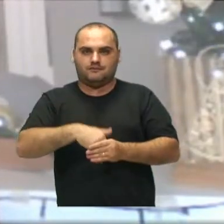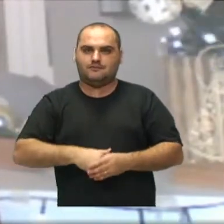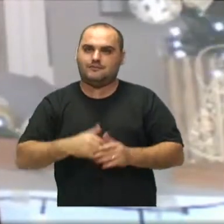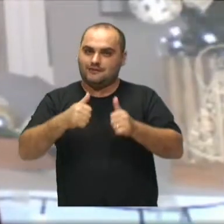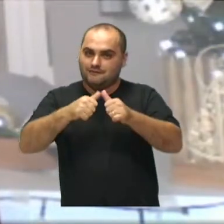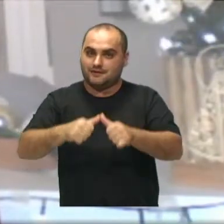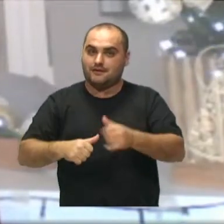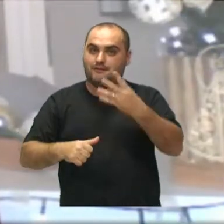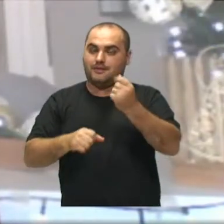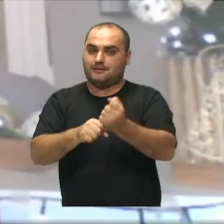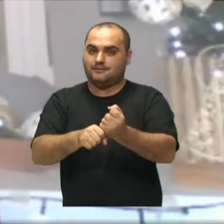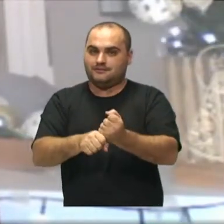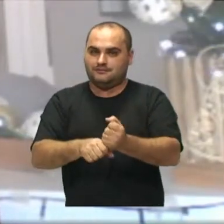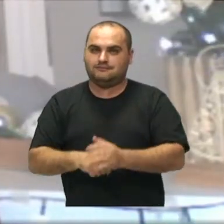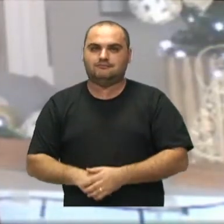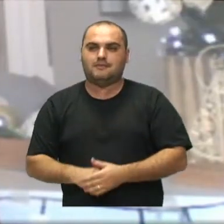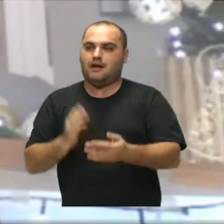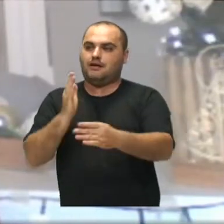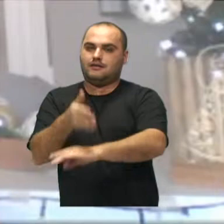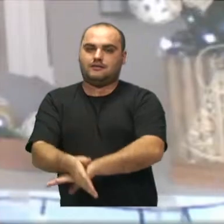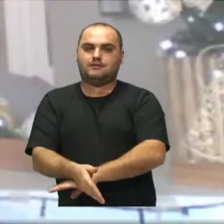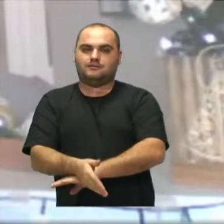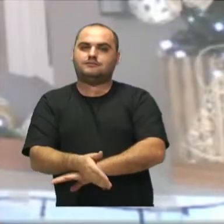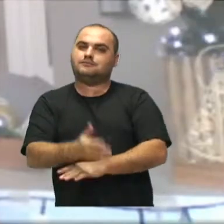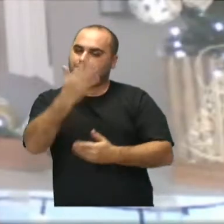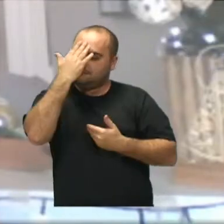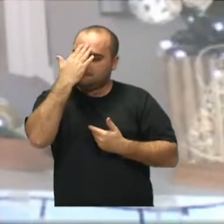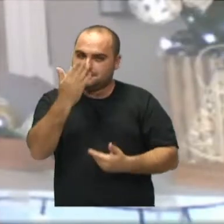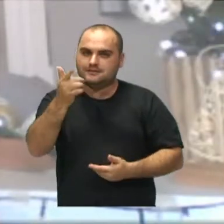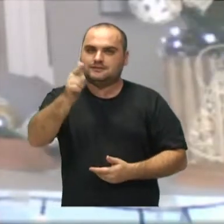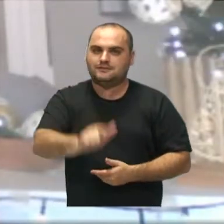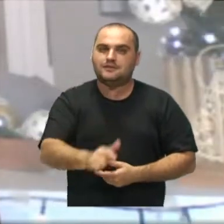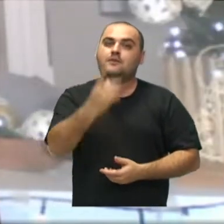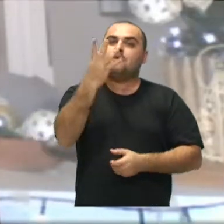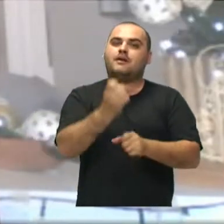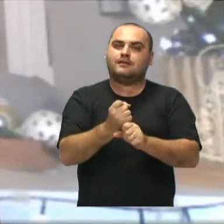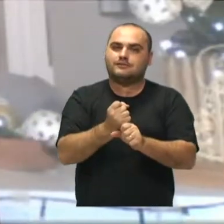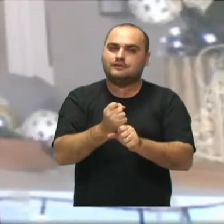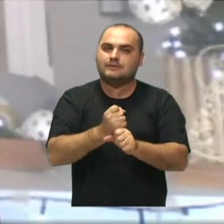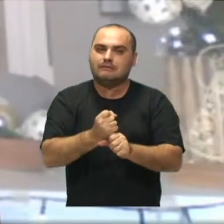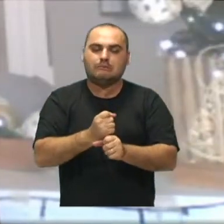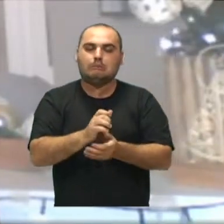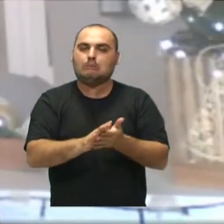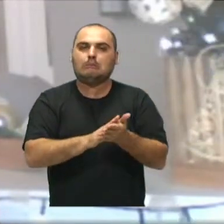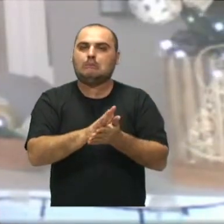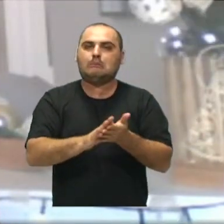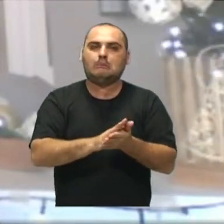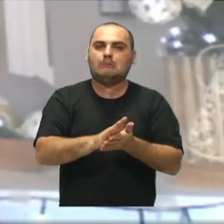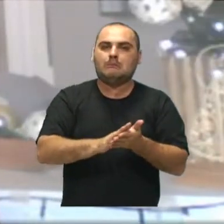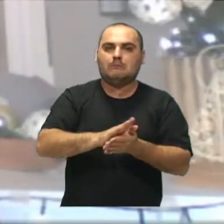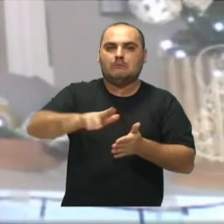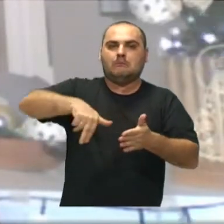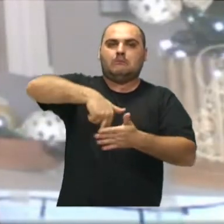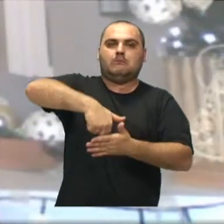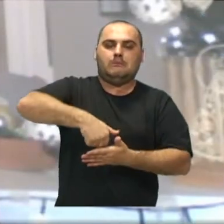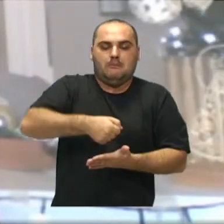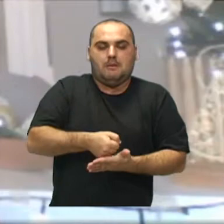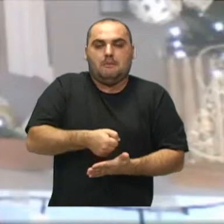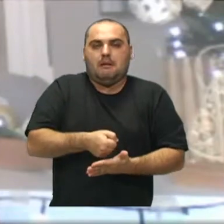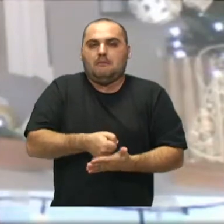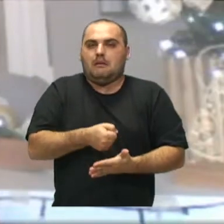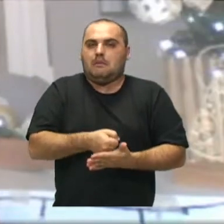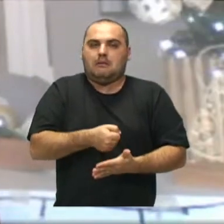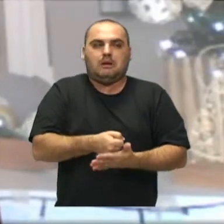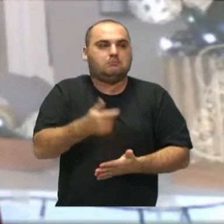e voltei como a segunda mais votada. Também agradeço, porque 4 anos sem uma tribuna para fazer a defesa das coisas que a